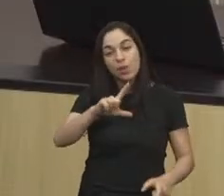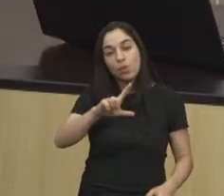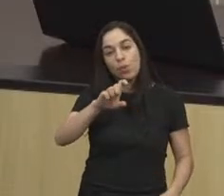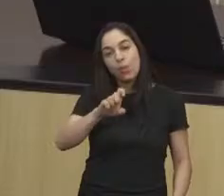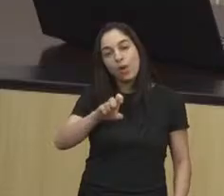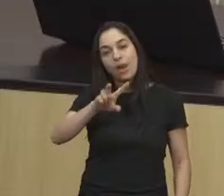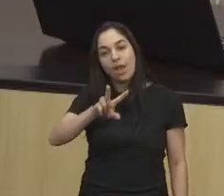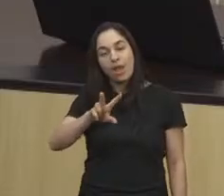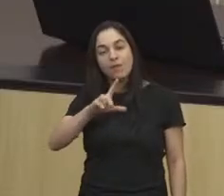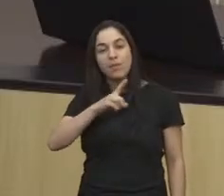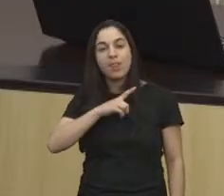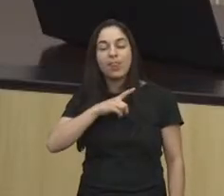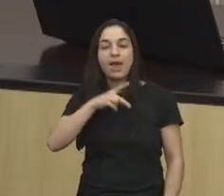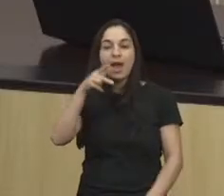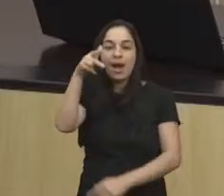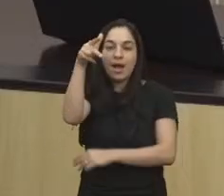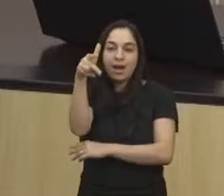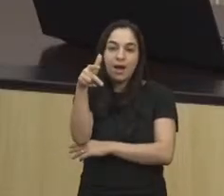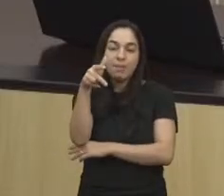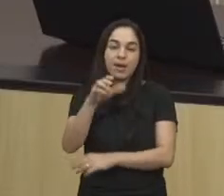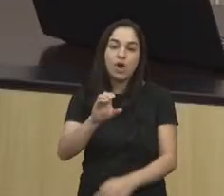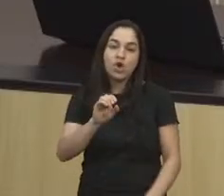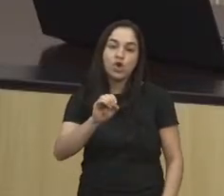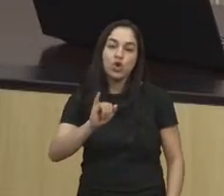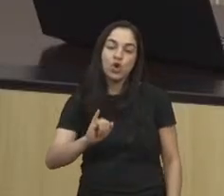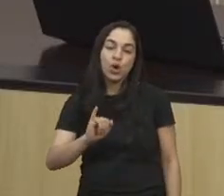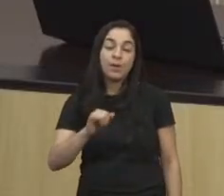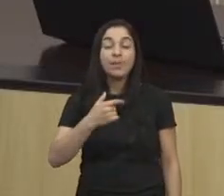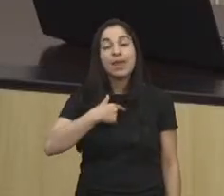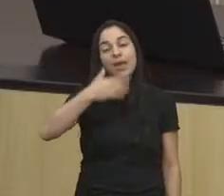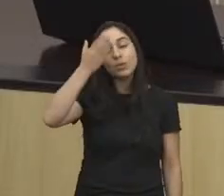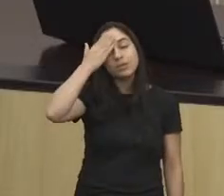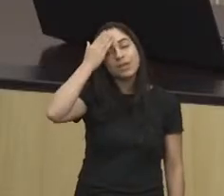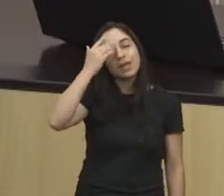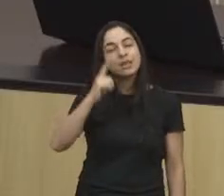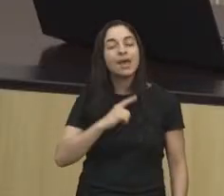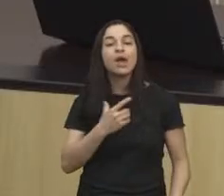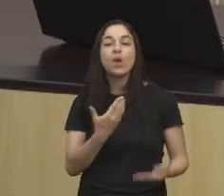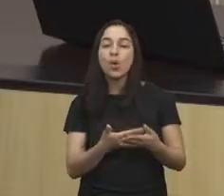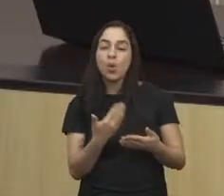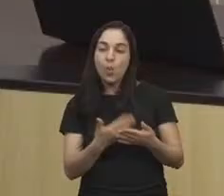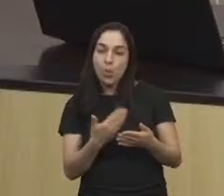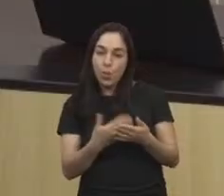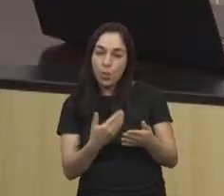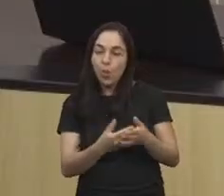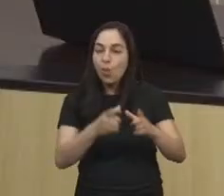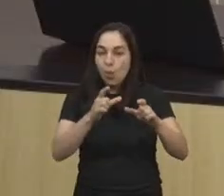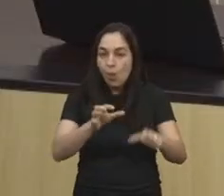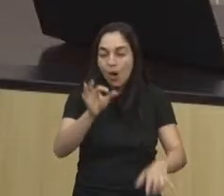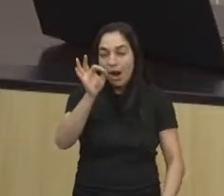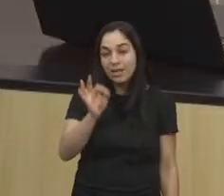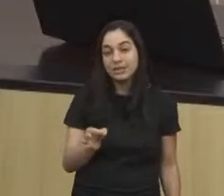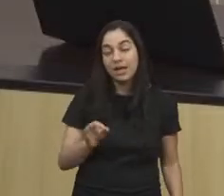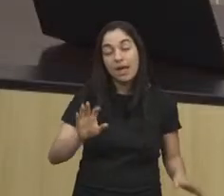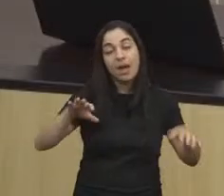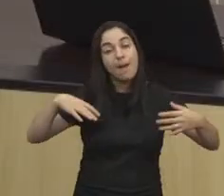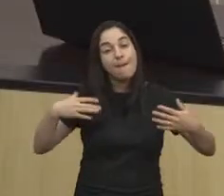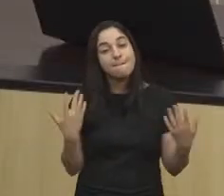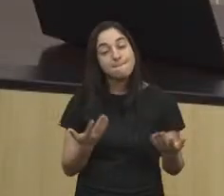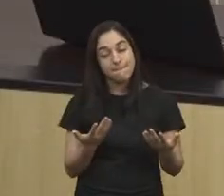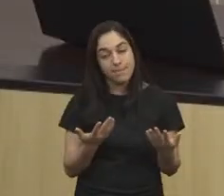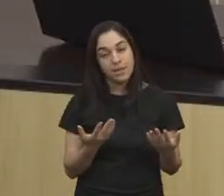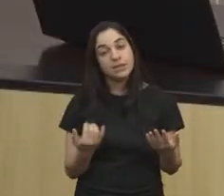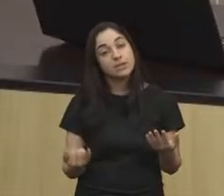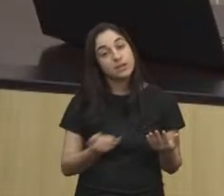para colocar as câmeras do COI. Eu sei que a câmera tem todo um estudo técnico para isso, para colocar nos locais corretos, né? Mas eu acho que